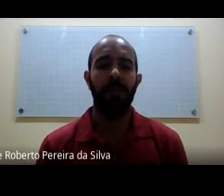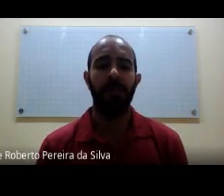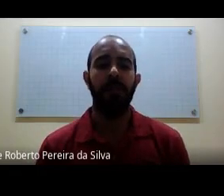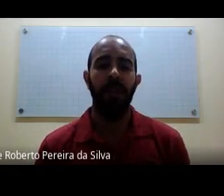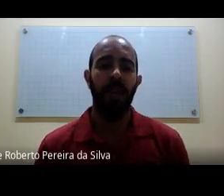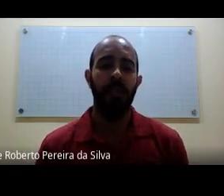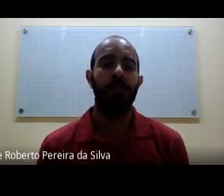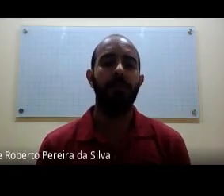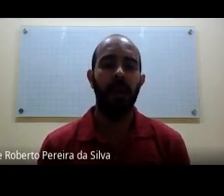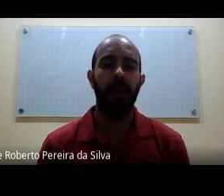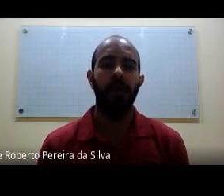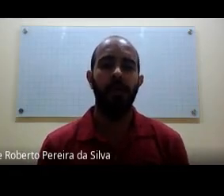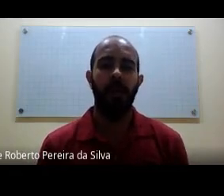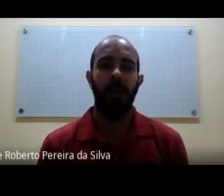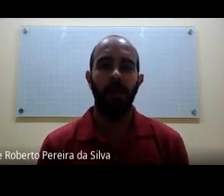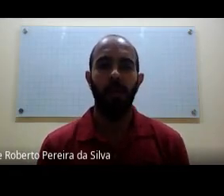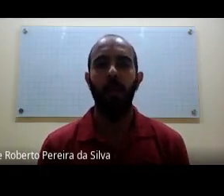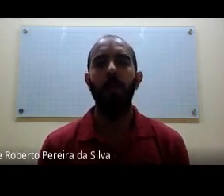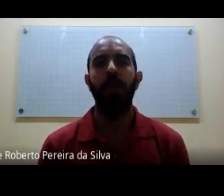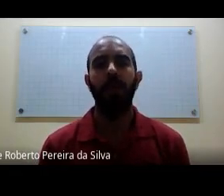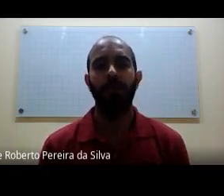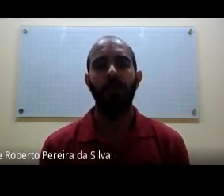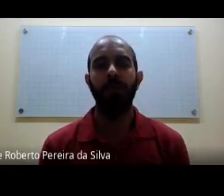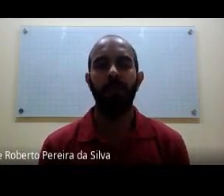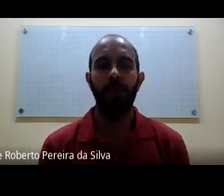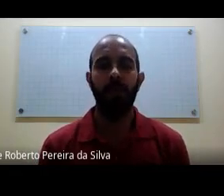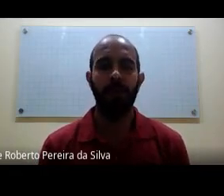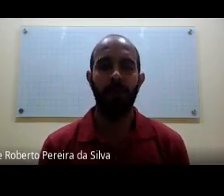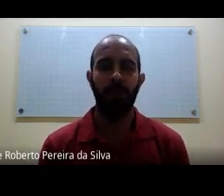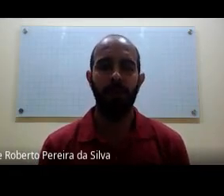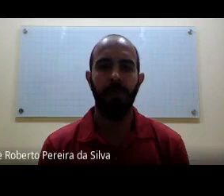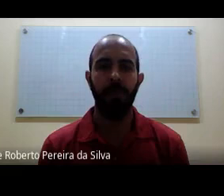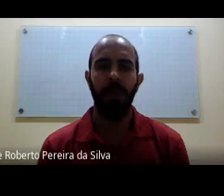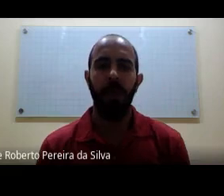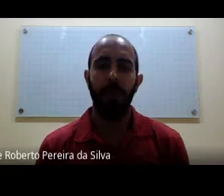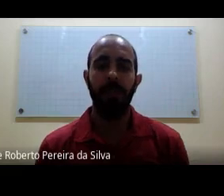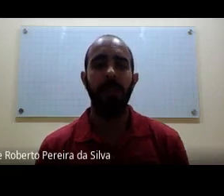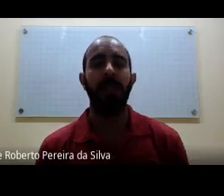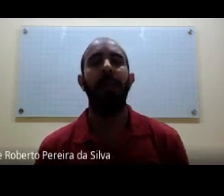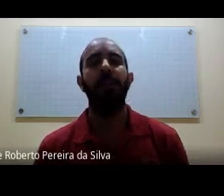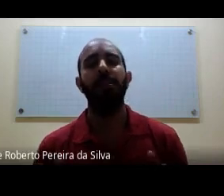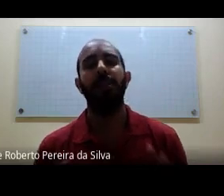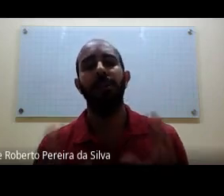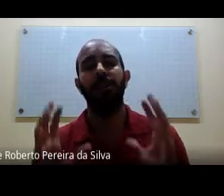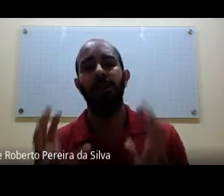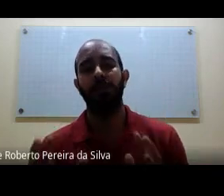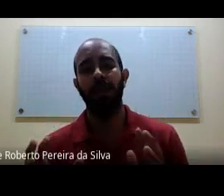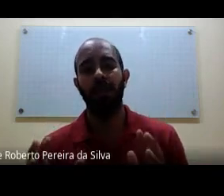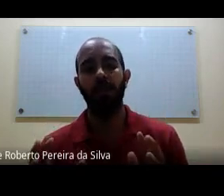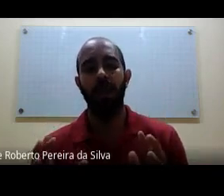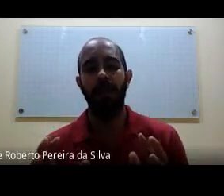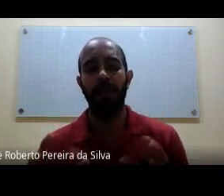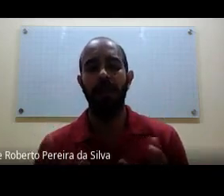gente vai fazer é estudar como é que as forças estão atuando sobre uma espira, mas a gente vai trabalhar inicialmente com a